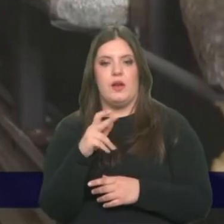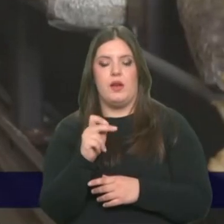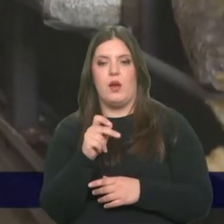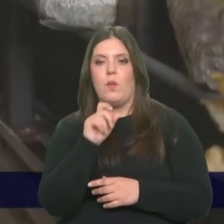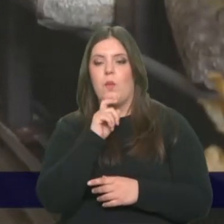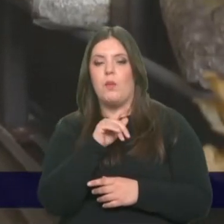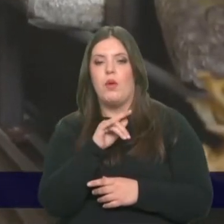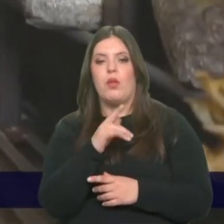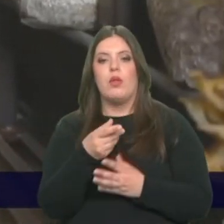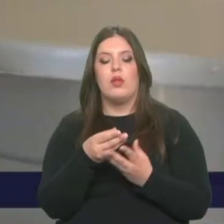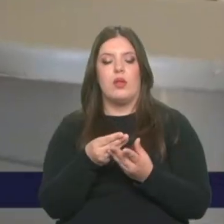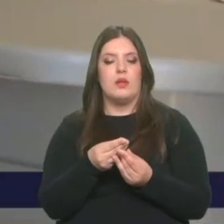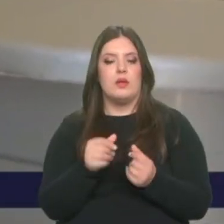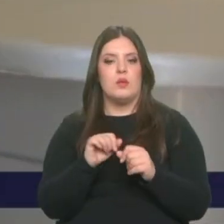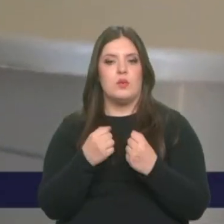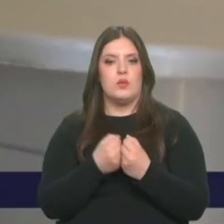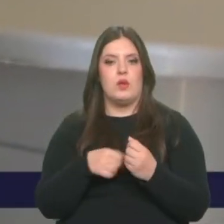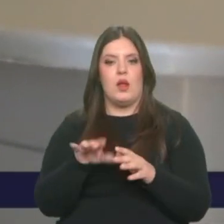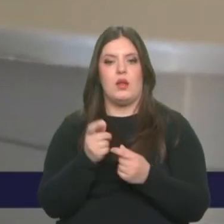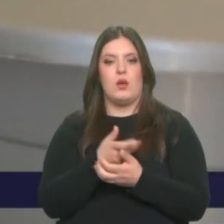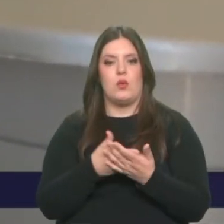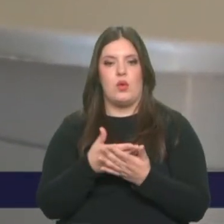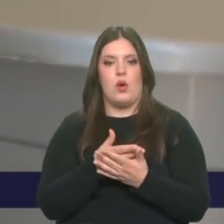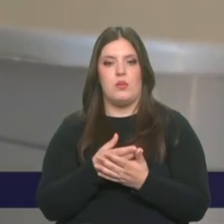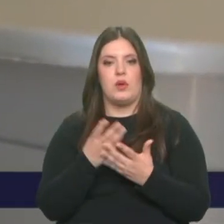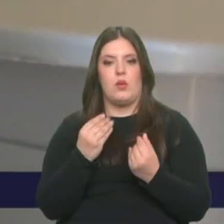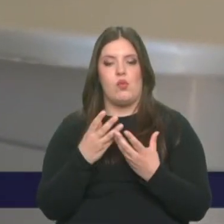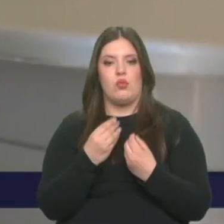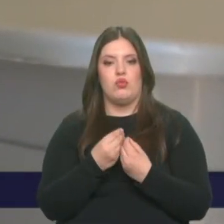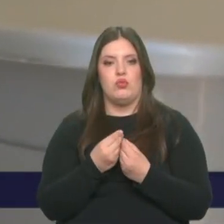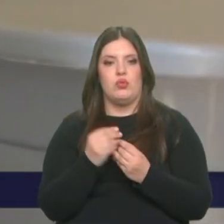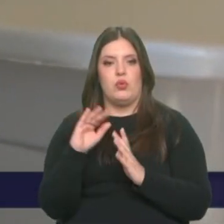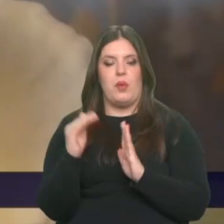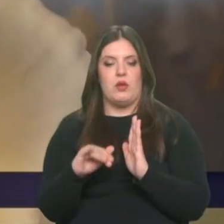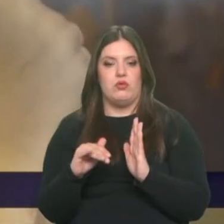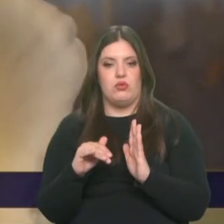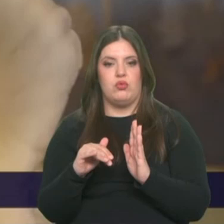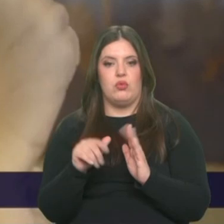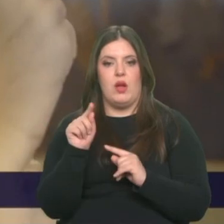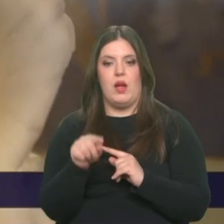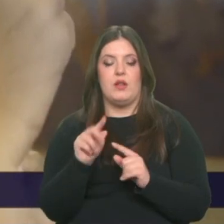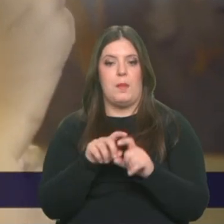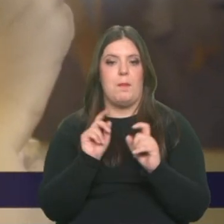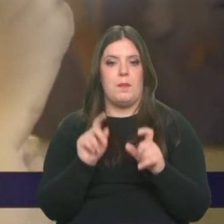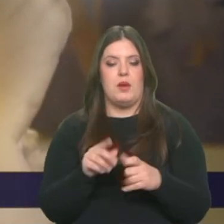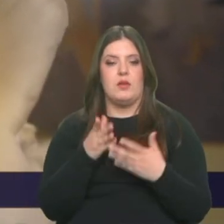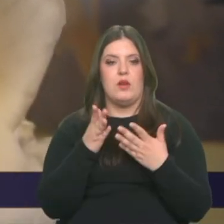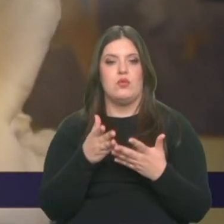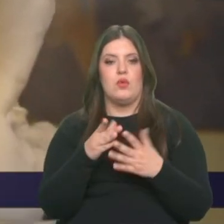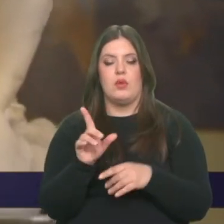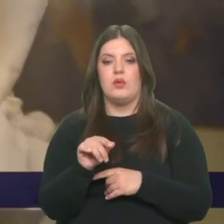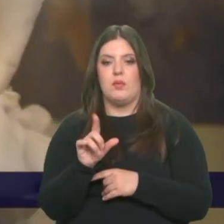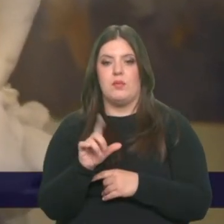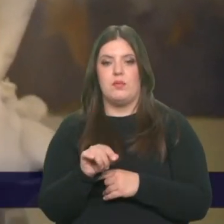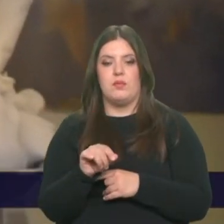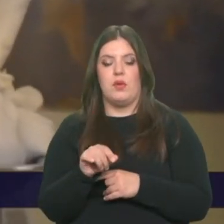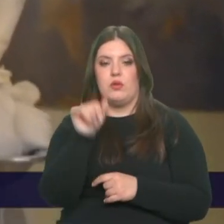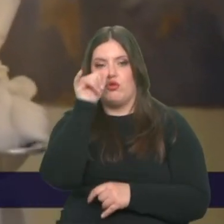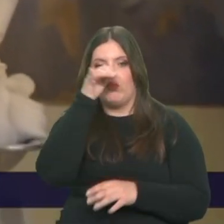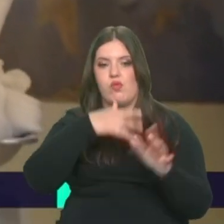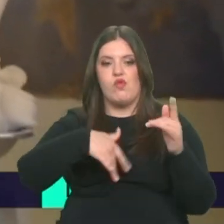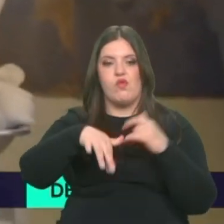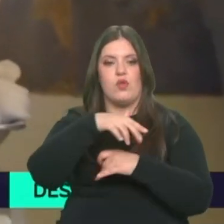podes imaginar, o tecido social e económico é muito baixo. Esta empresa ajuda também as